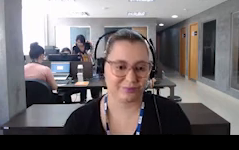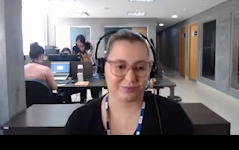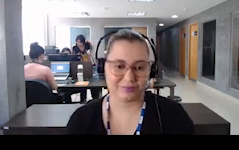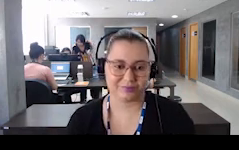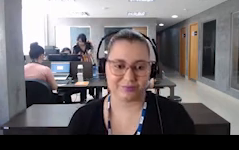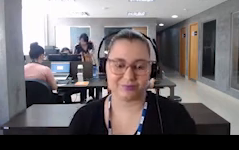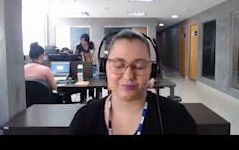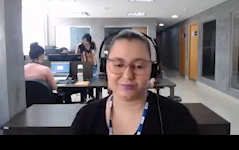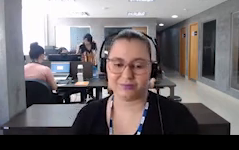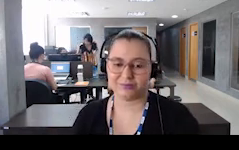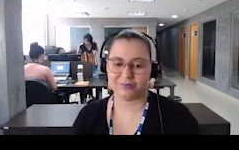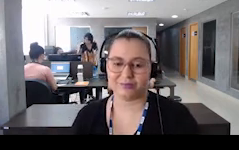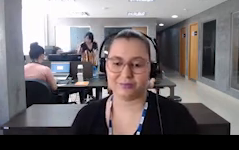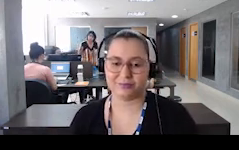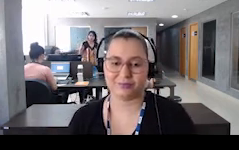Pois